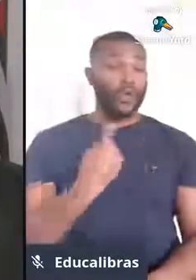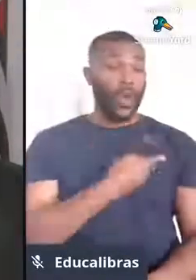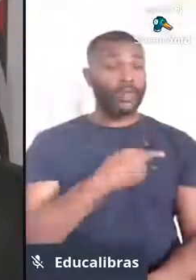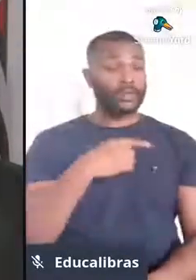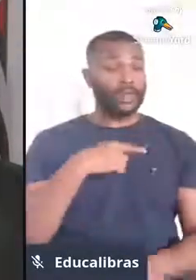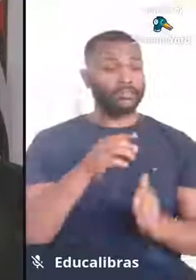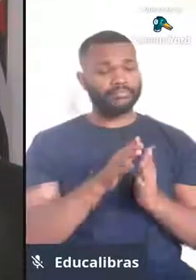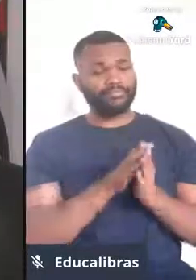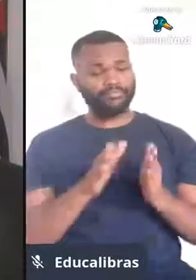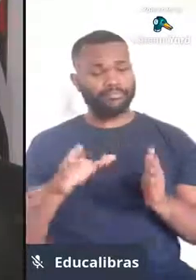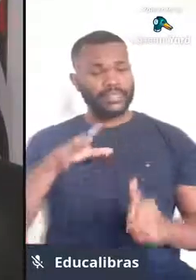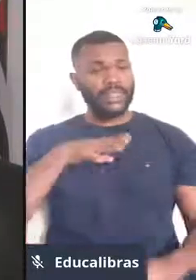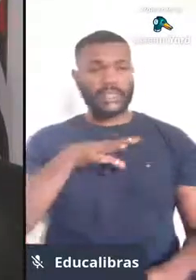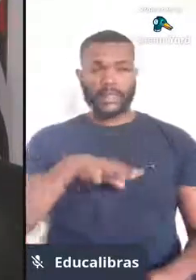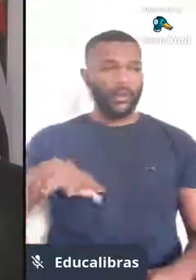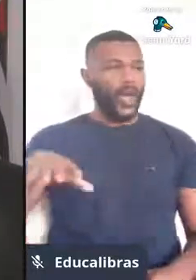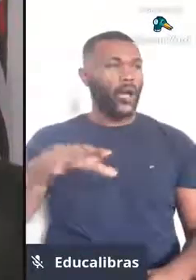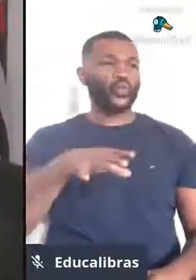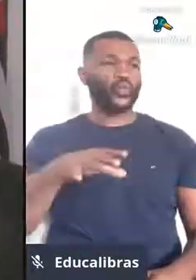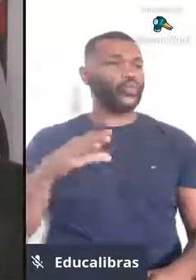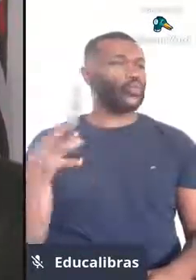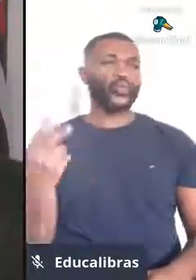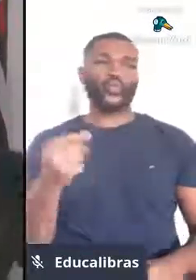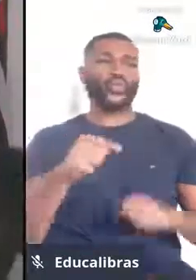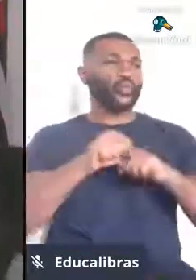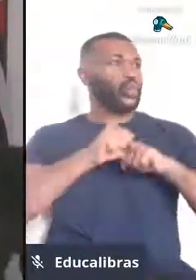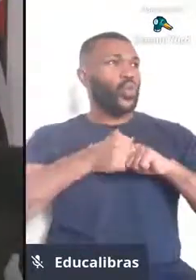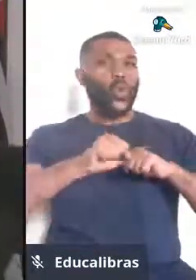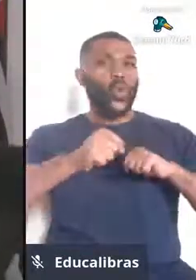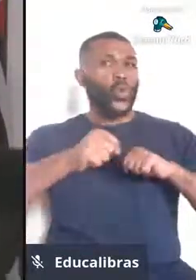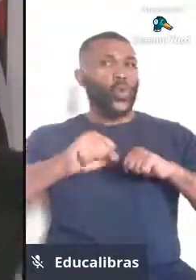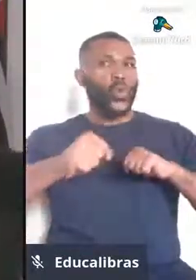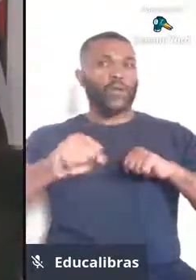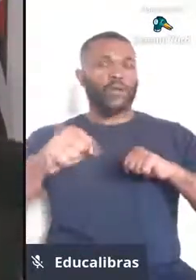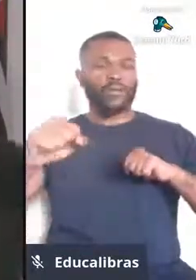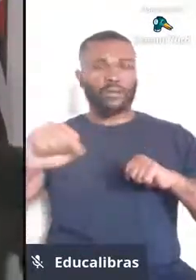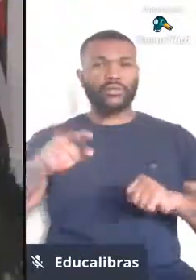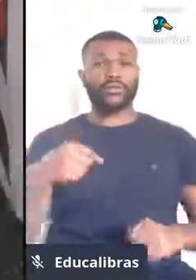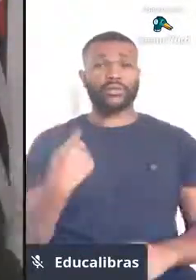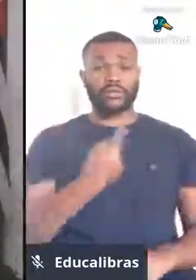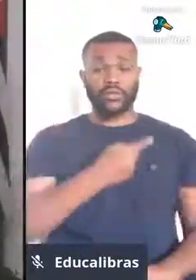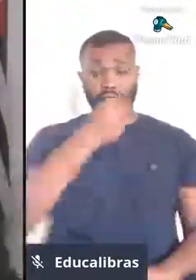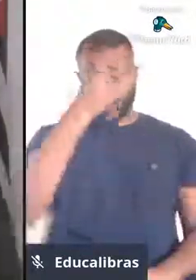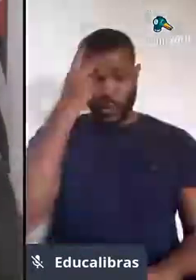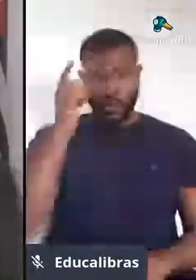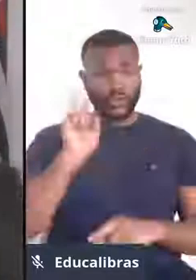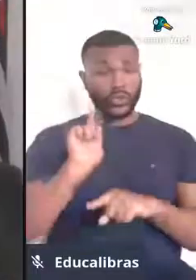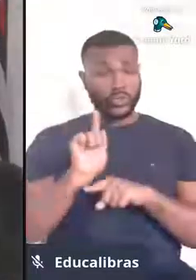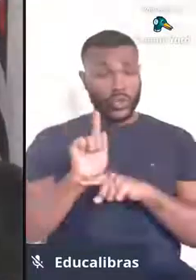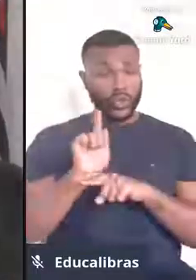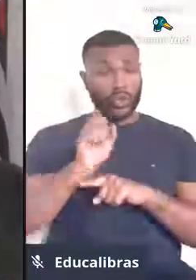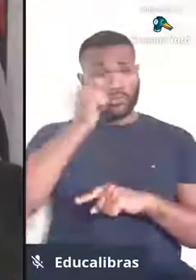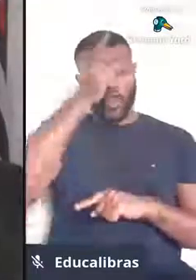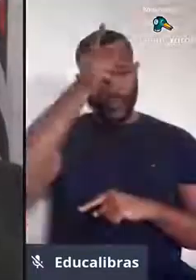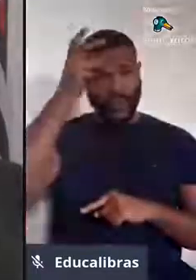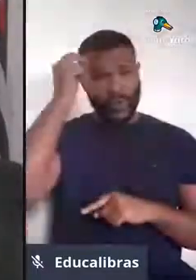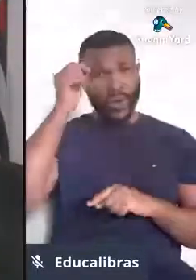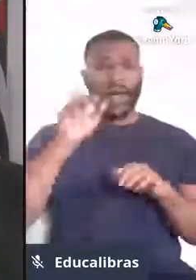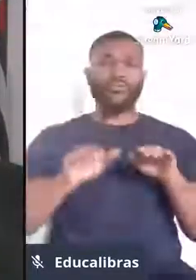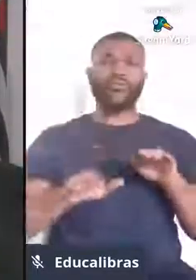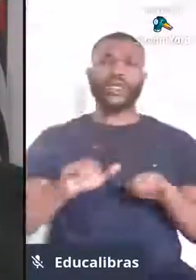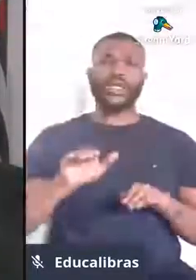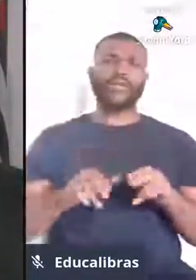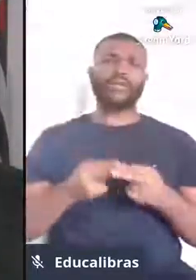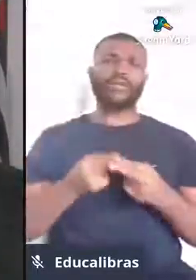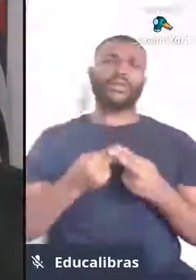tudo é muito grande, né? E nós, como gestores públicos, temos uma impaciência que é